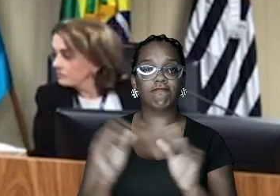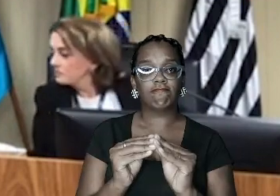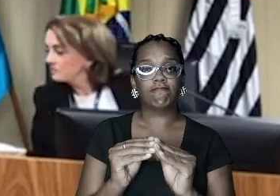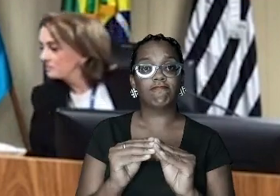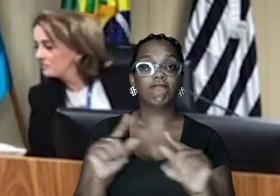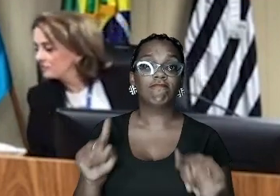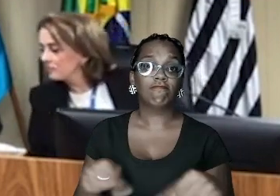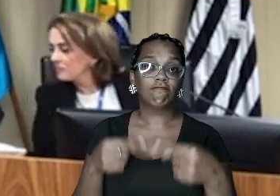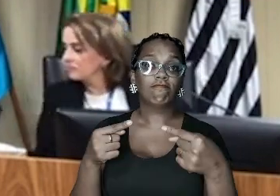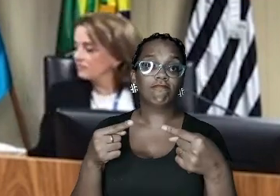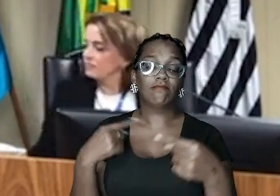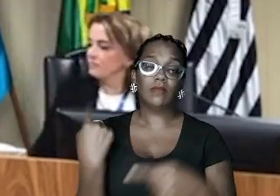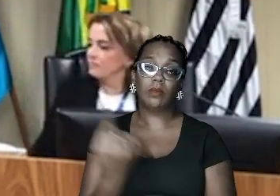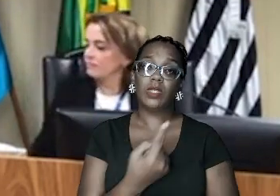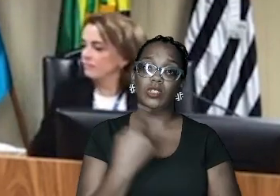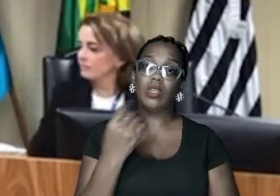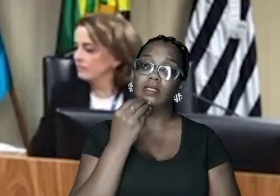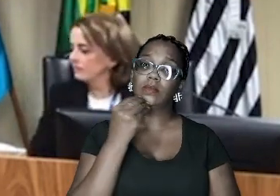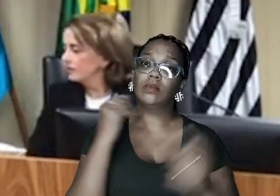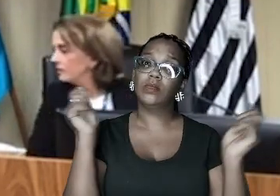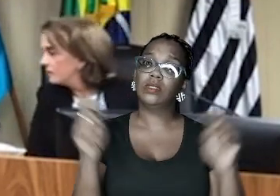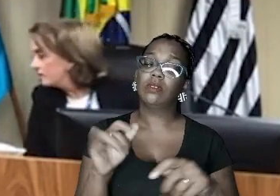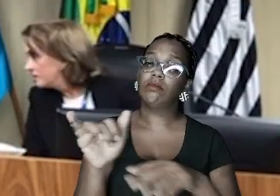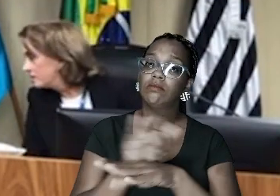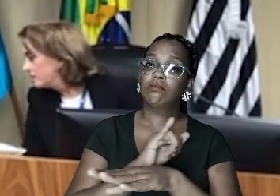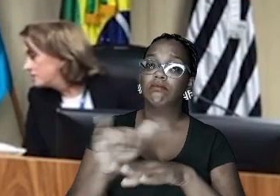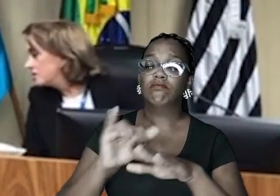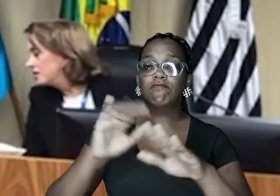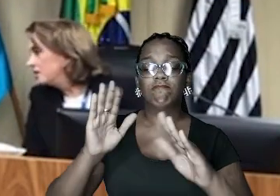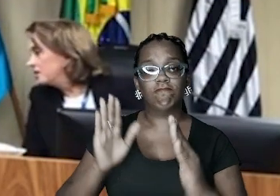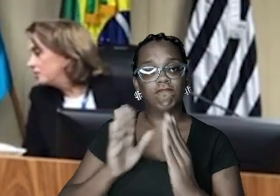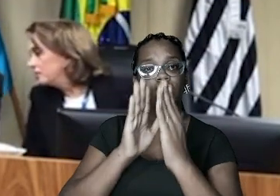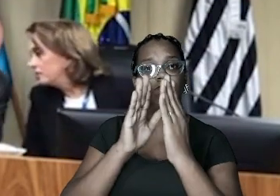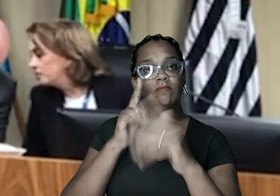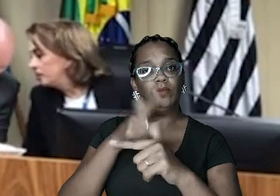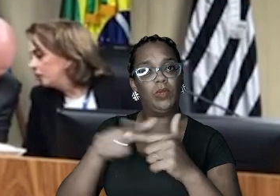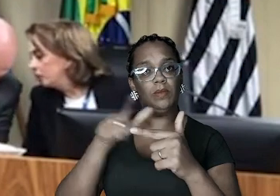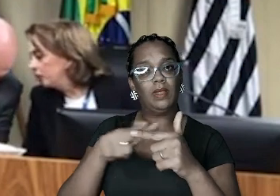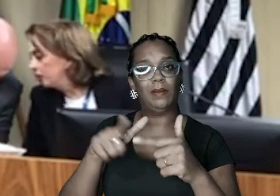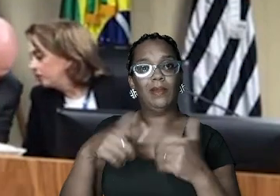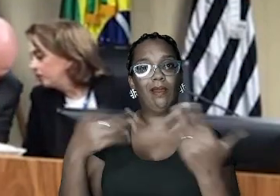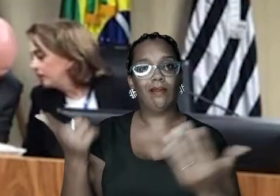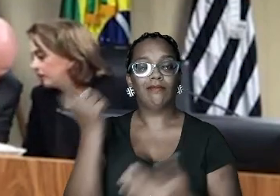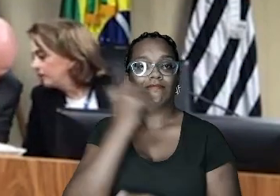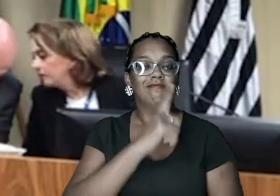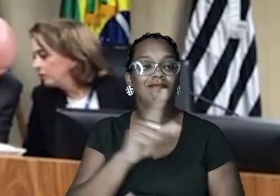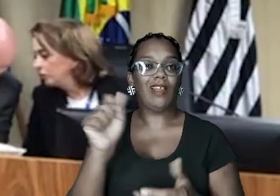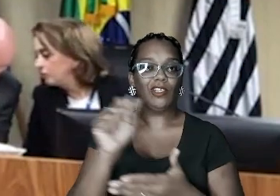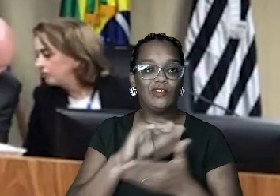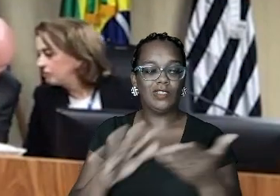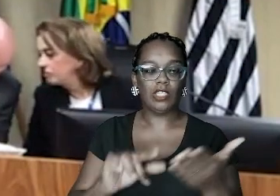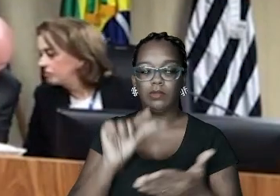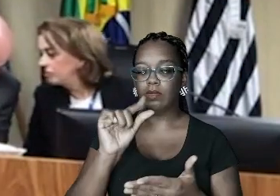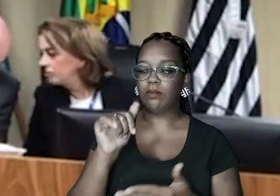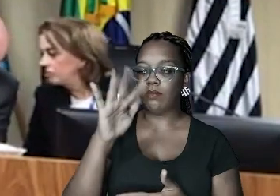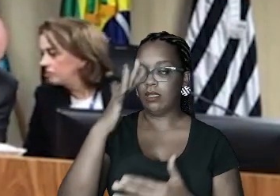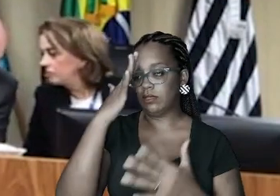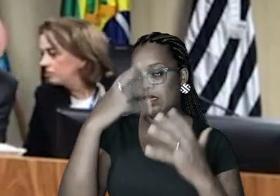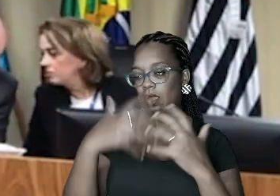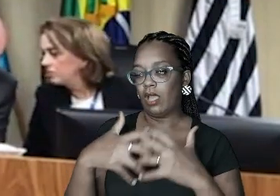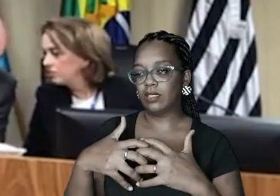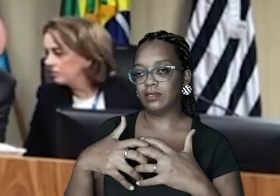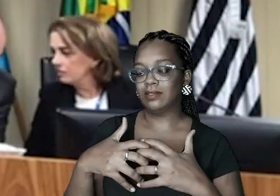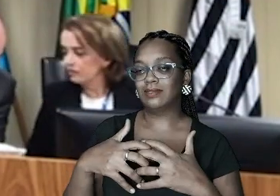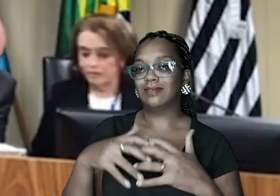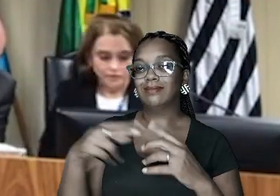para que nós possamos de alguma forma enfrentar esses problemas e aí estabelecer uma atividade um pouquinho mais racional do ponto de